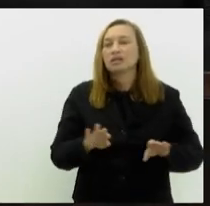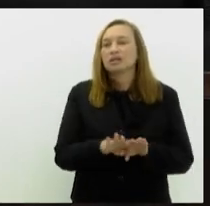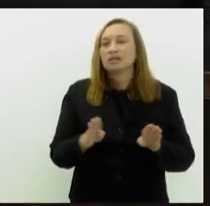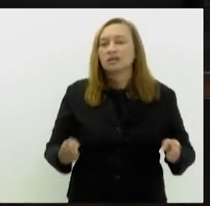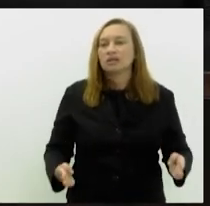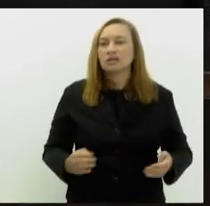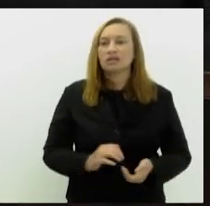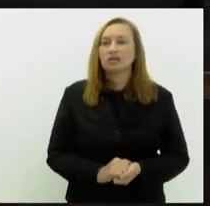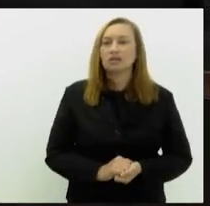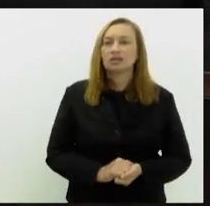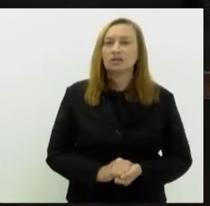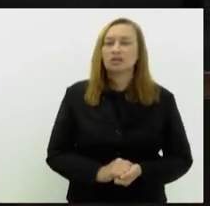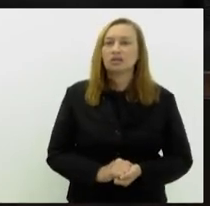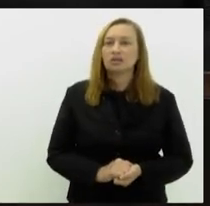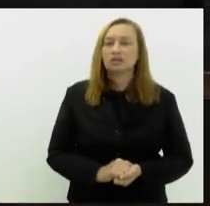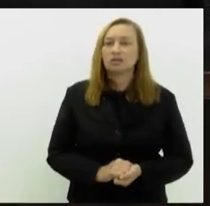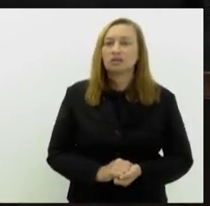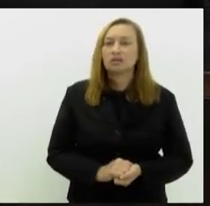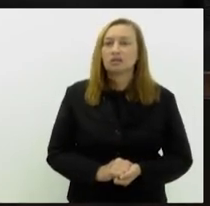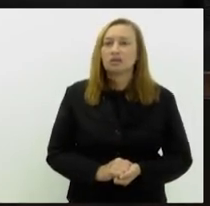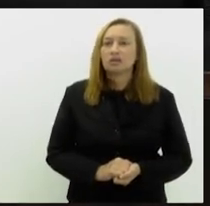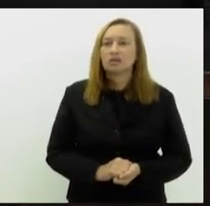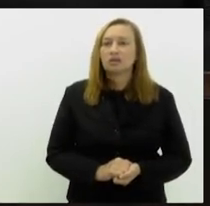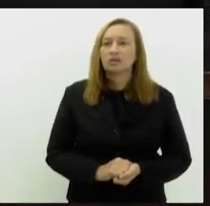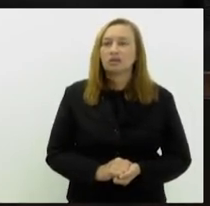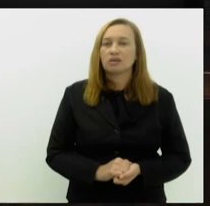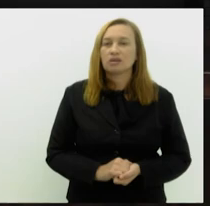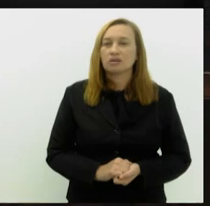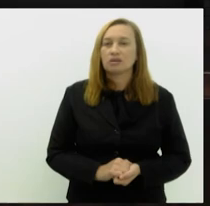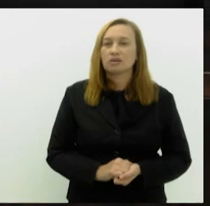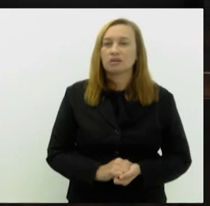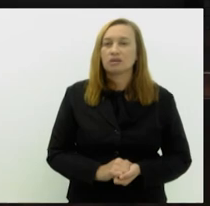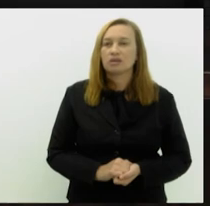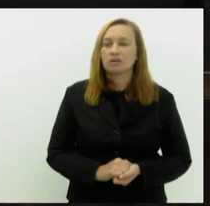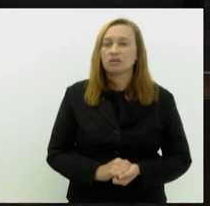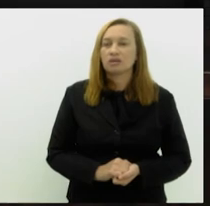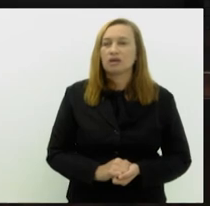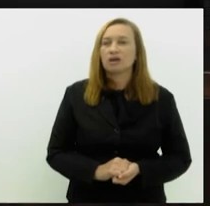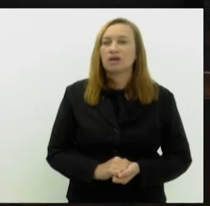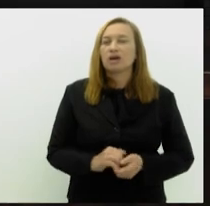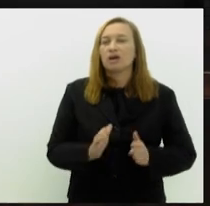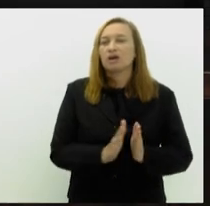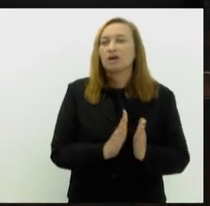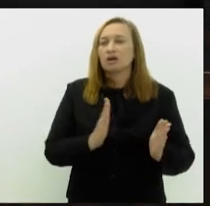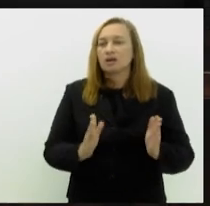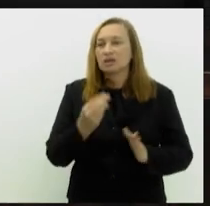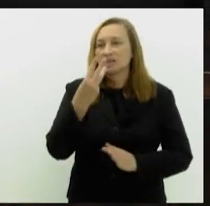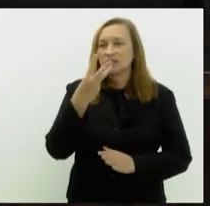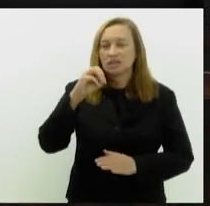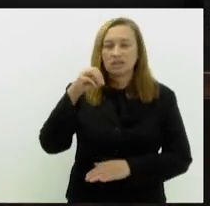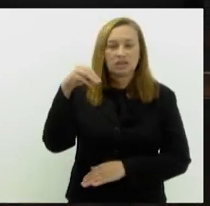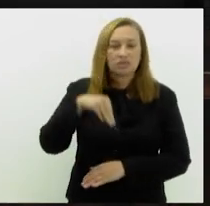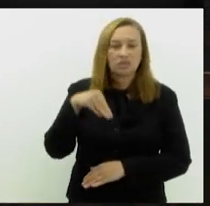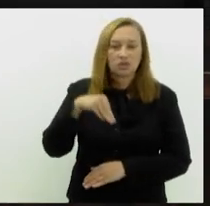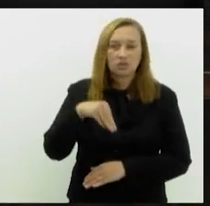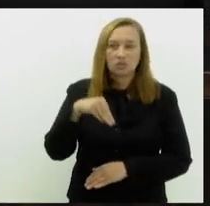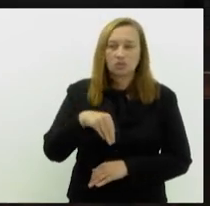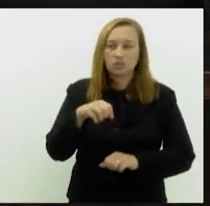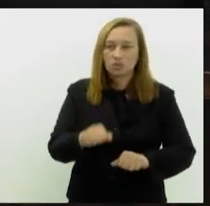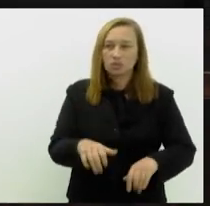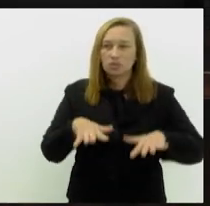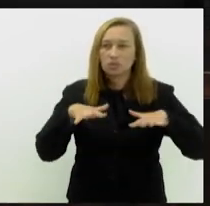seguinte requerimento. Requerimento de forma regimental, a prorrogação da sessão por 30 minutos